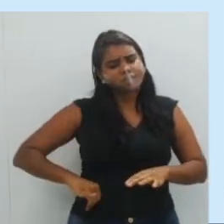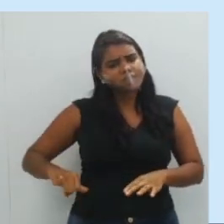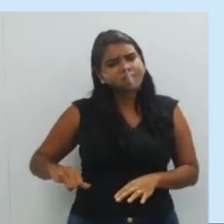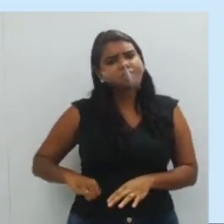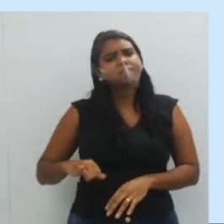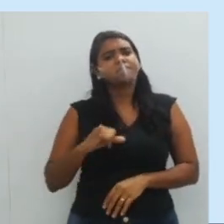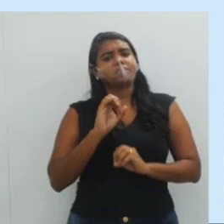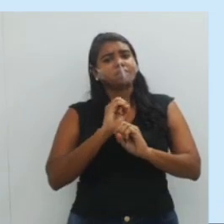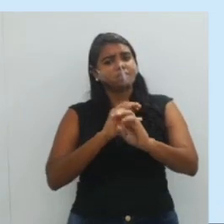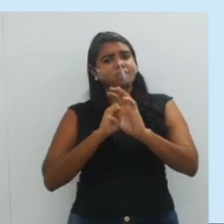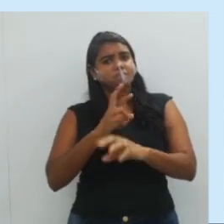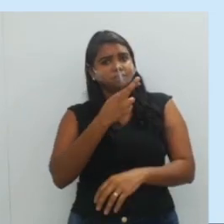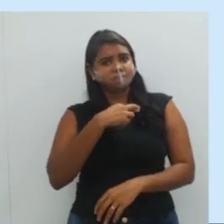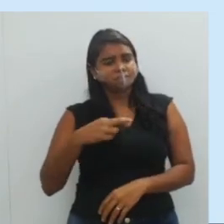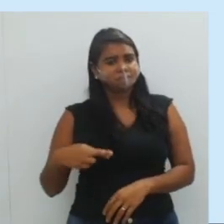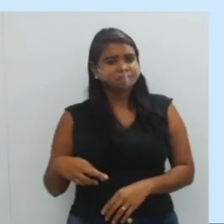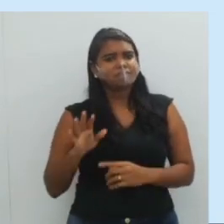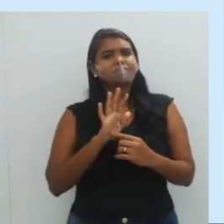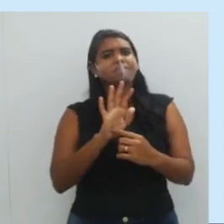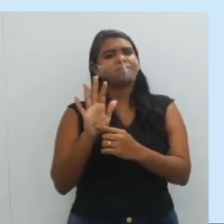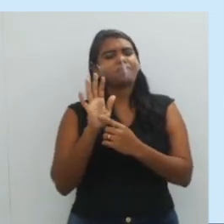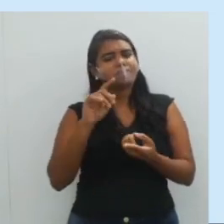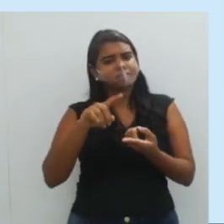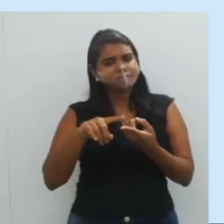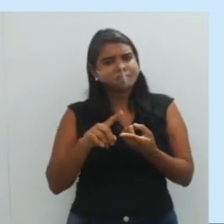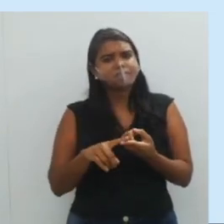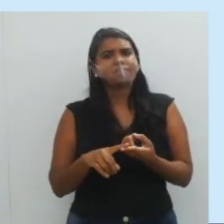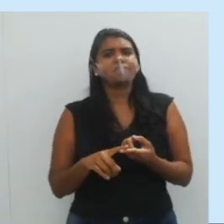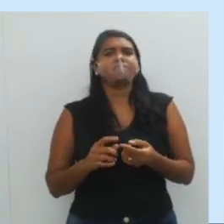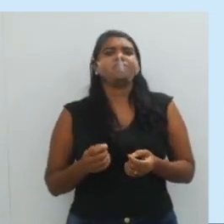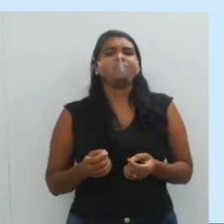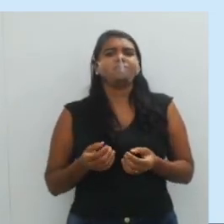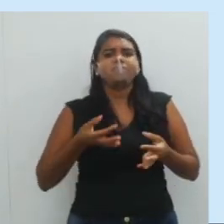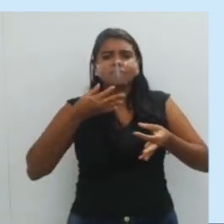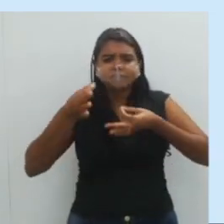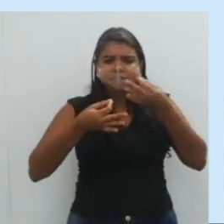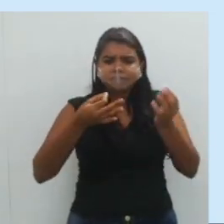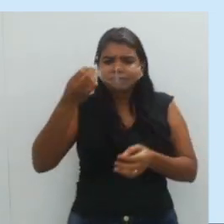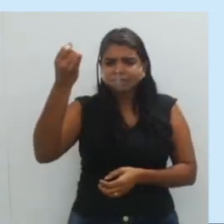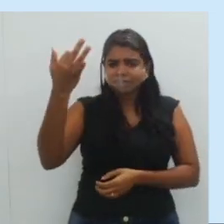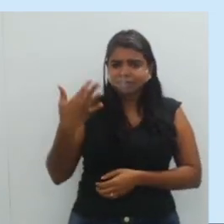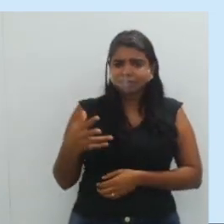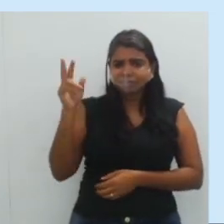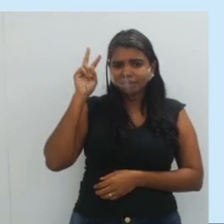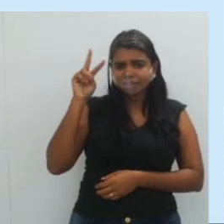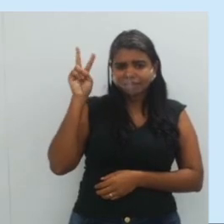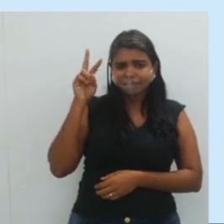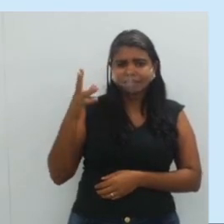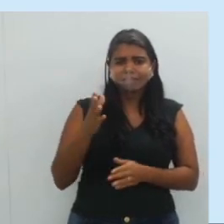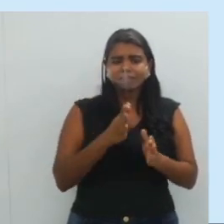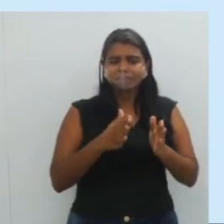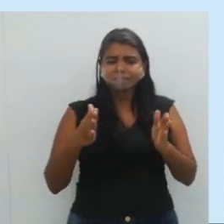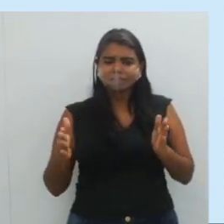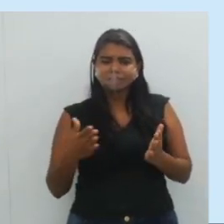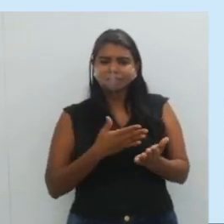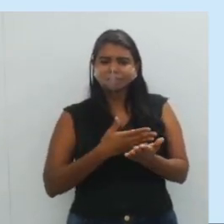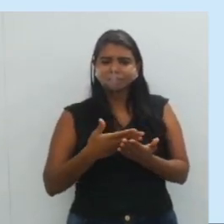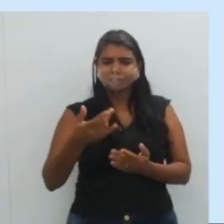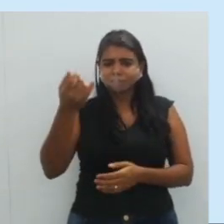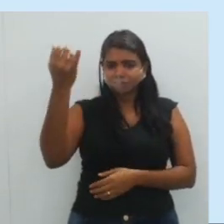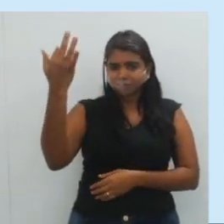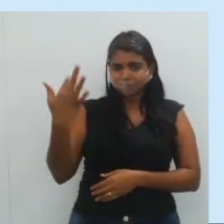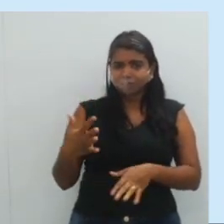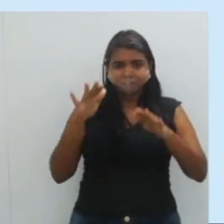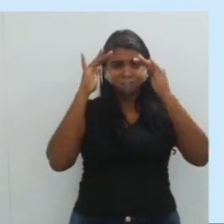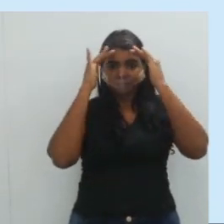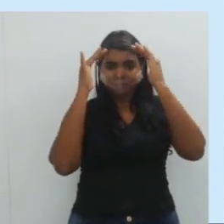Então, o ensino religioso, o nosso componente também, ele vai debater sobre isso. Lembrar que a série, desde o começo,